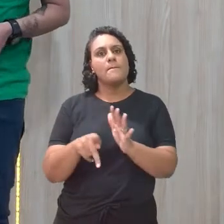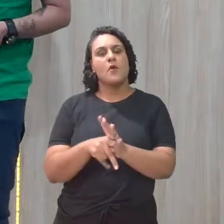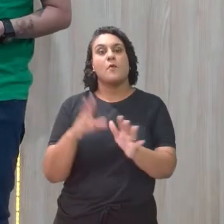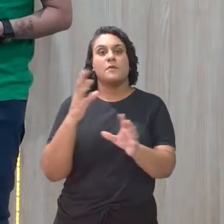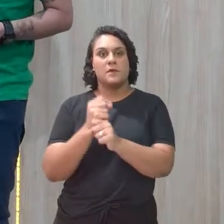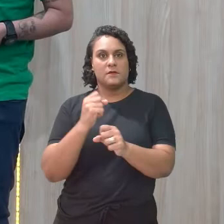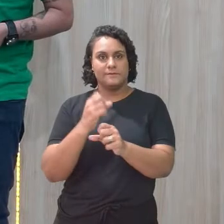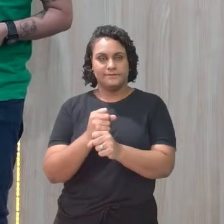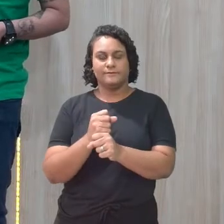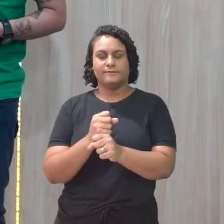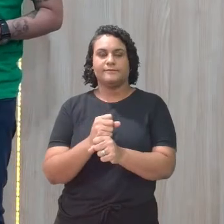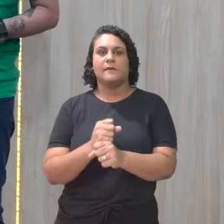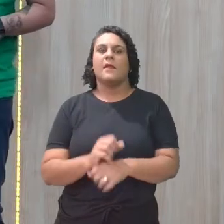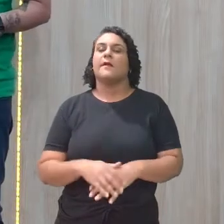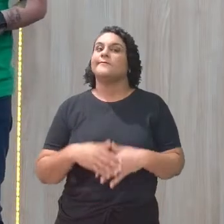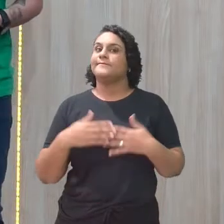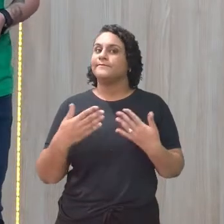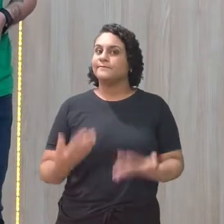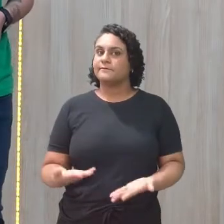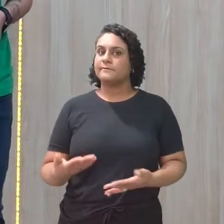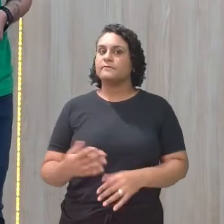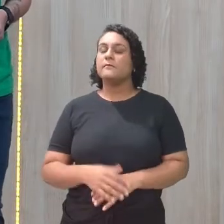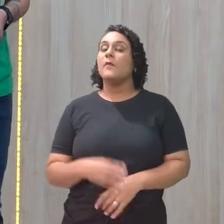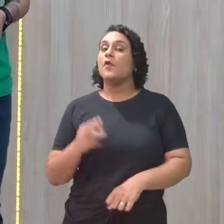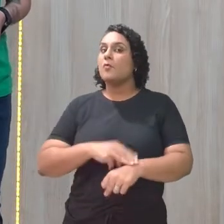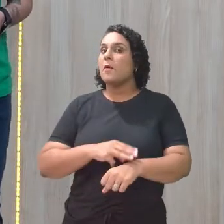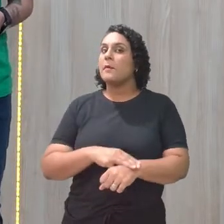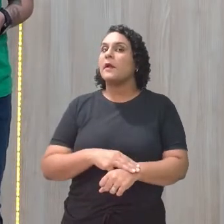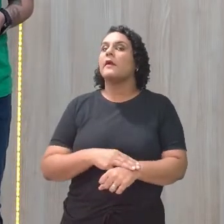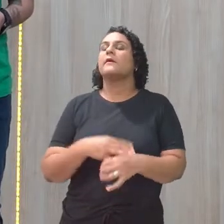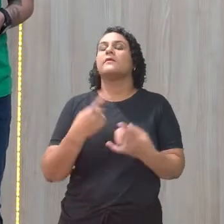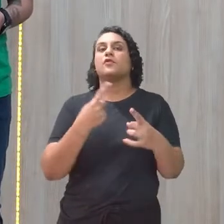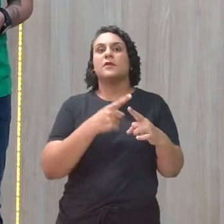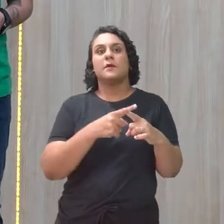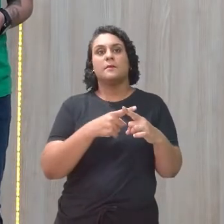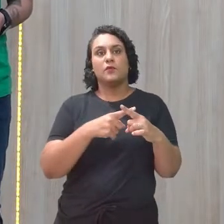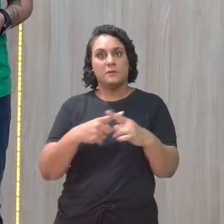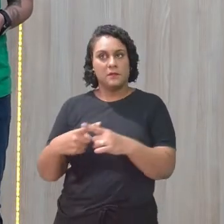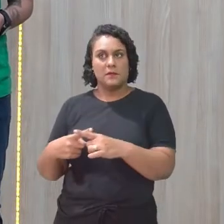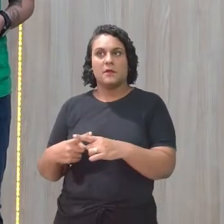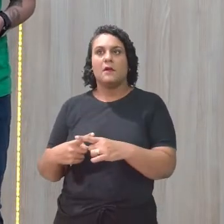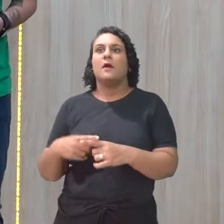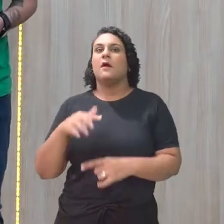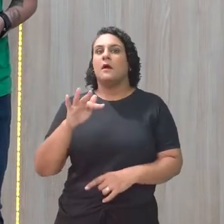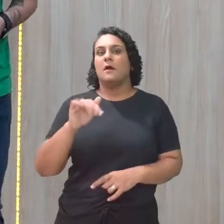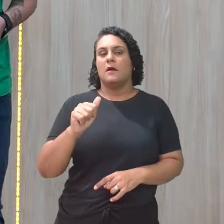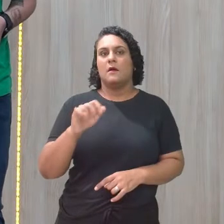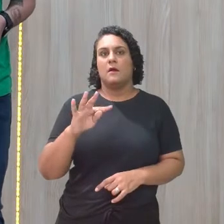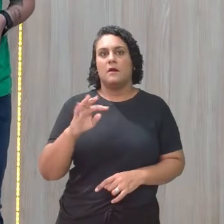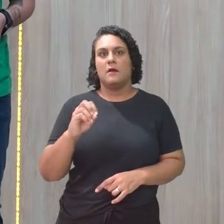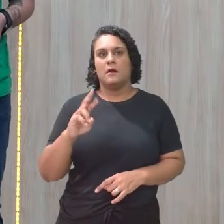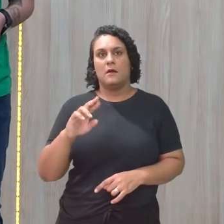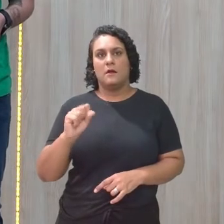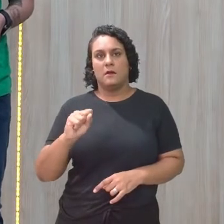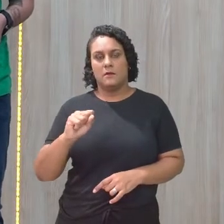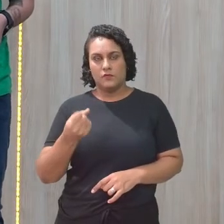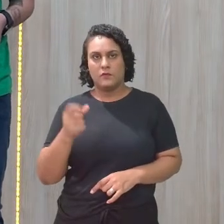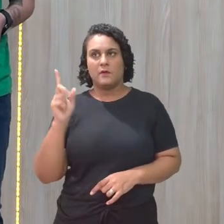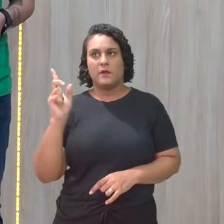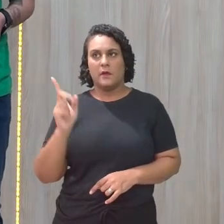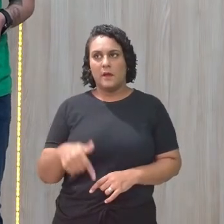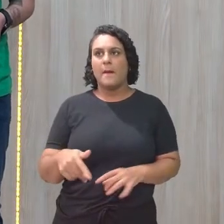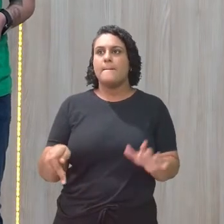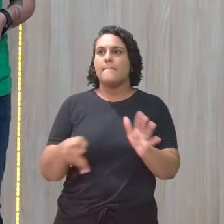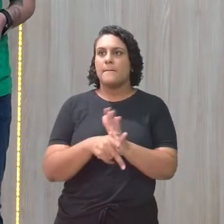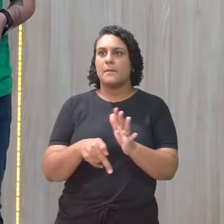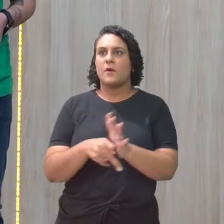resto. Então, quando a gente está na multiplicação, os fatores são os elementos constituintes da multiplicação. Nesse caso aí, ó, quando